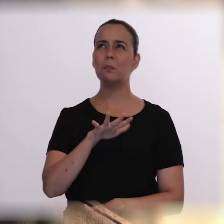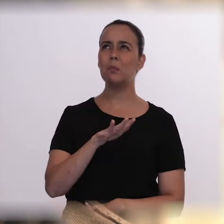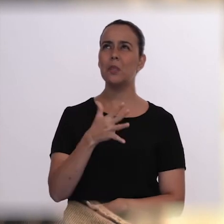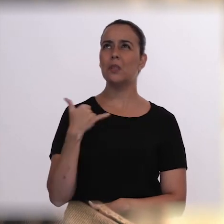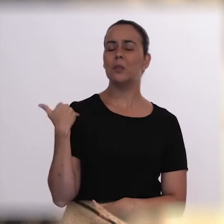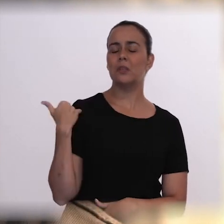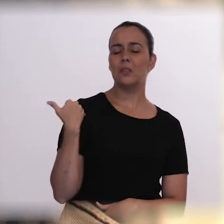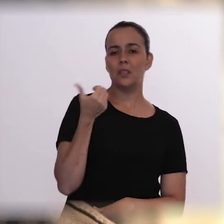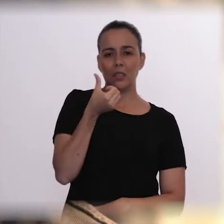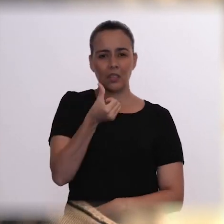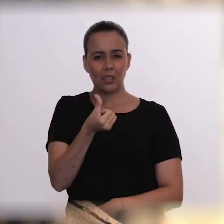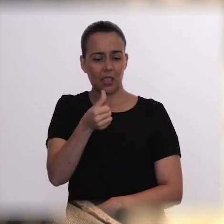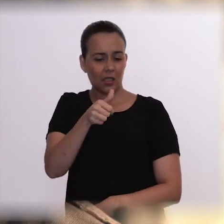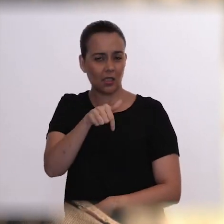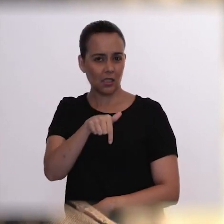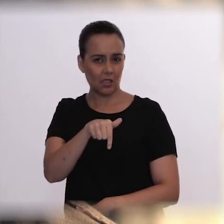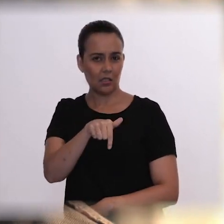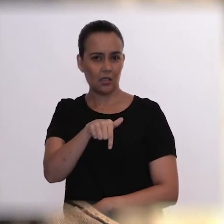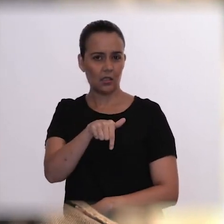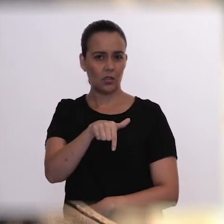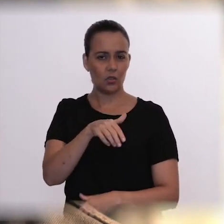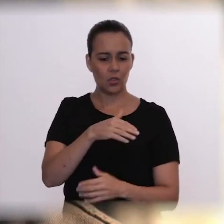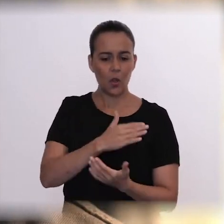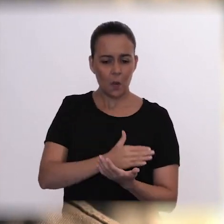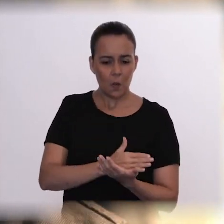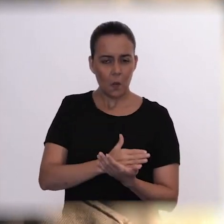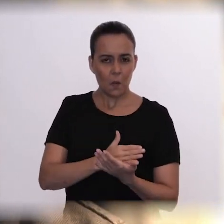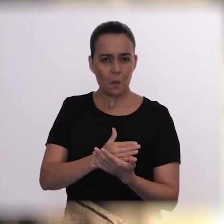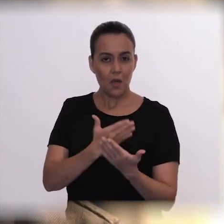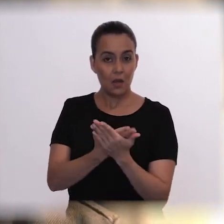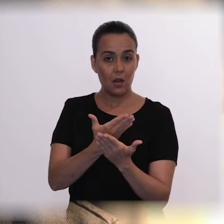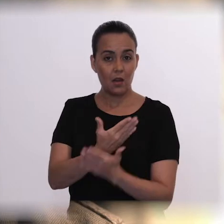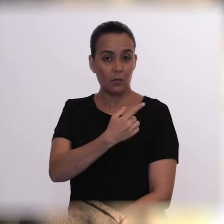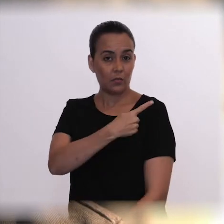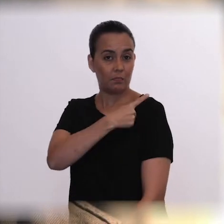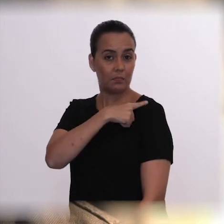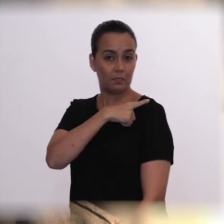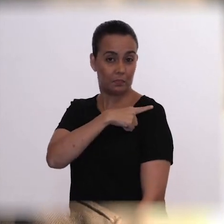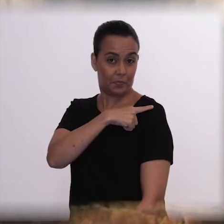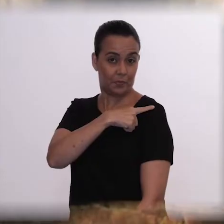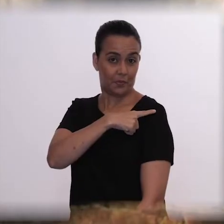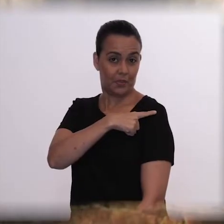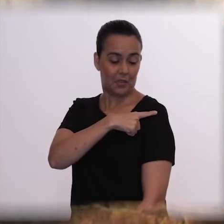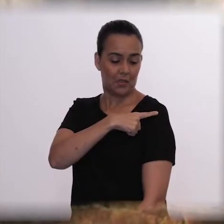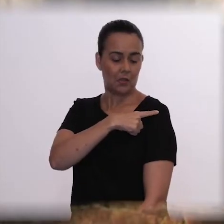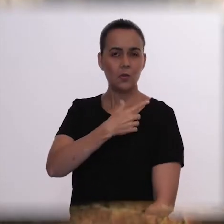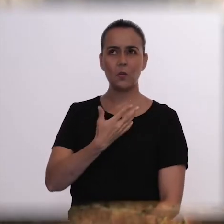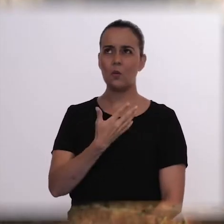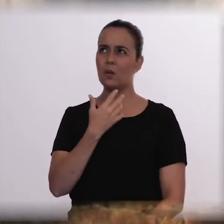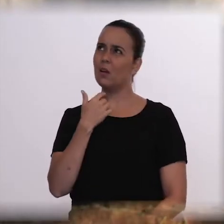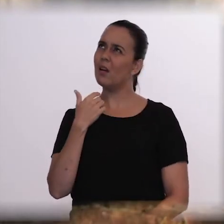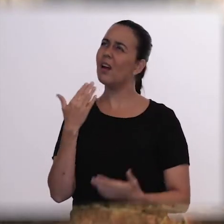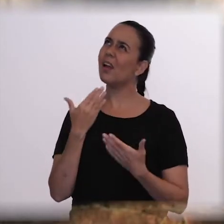6, 7 anos, né? Quando a gente tá entrando ali na primeira série, né? Que é acho que é agora